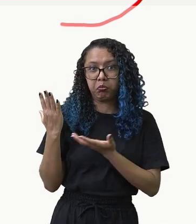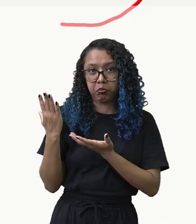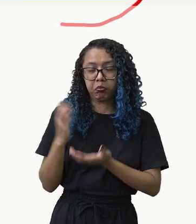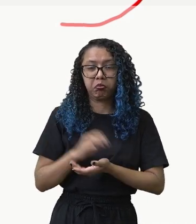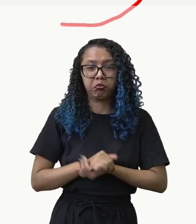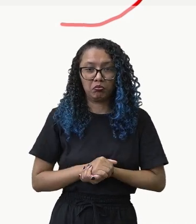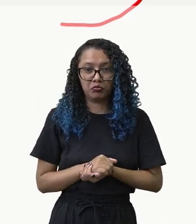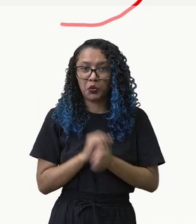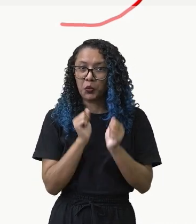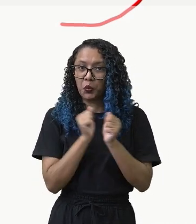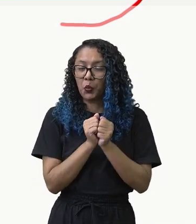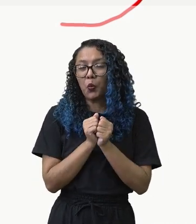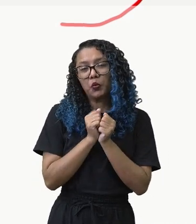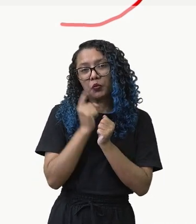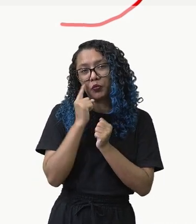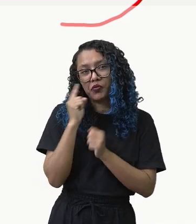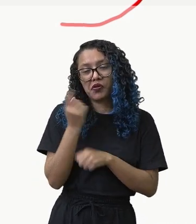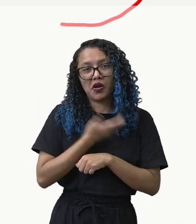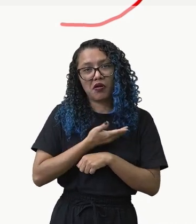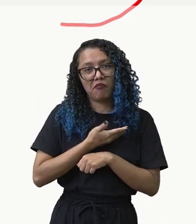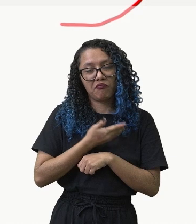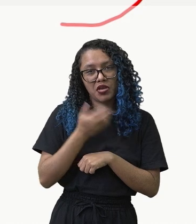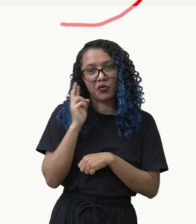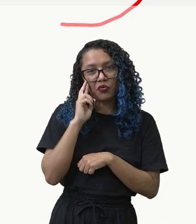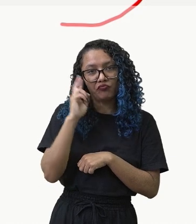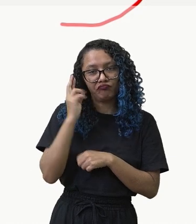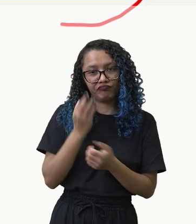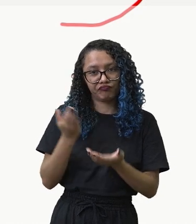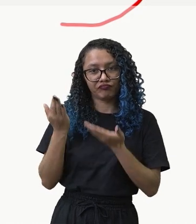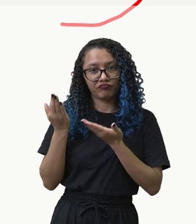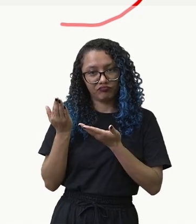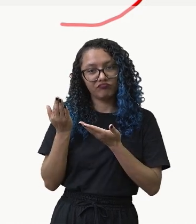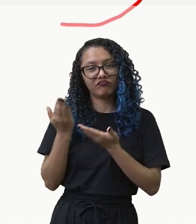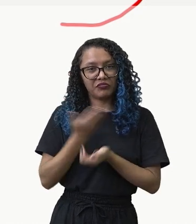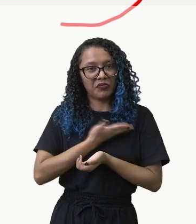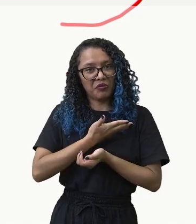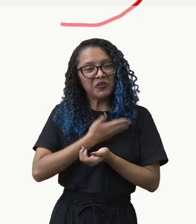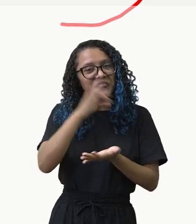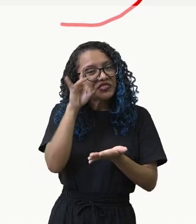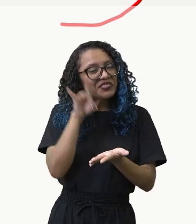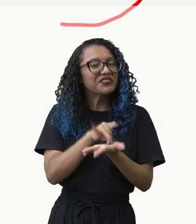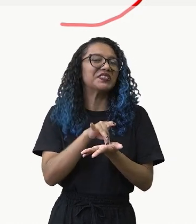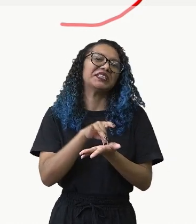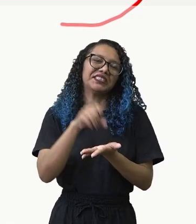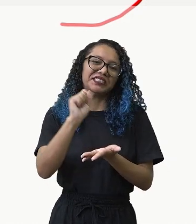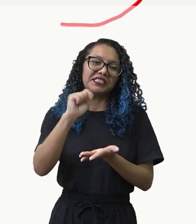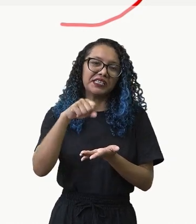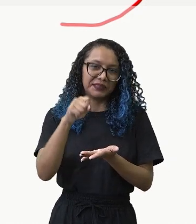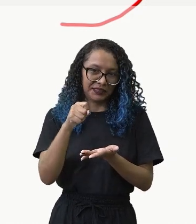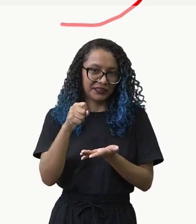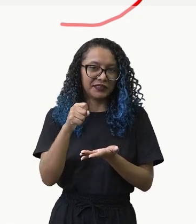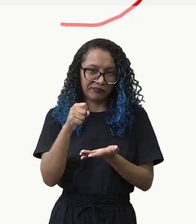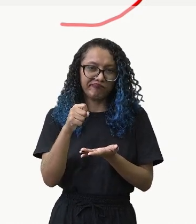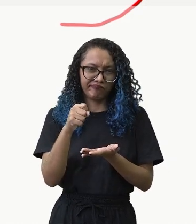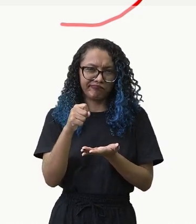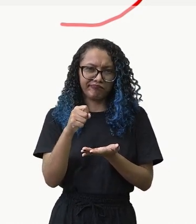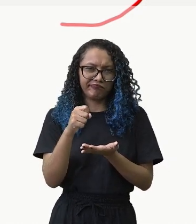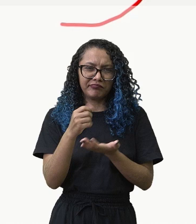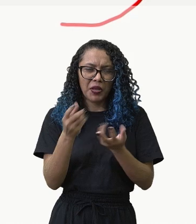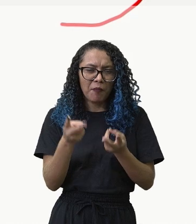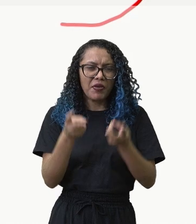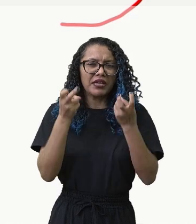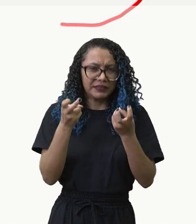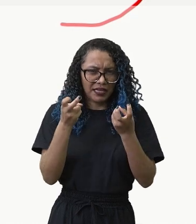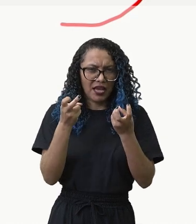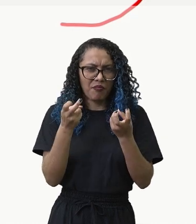seu dono sinal de grande grande amiz mesmo né verdadeiramente Parece sim que esse animal